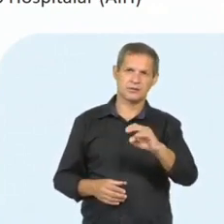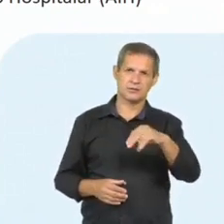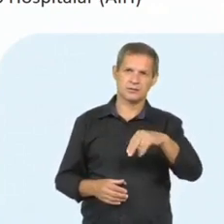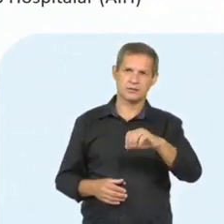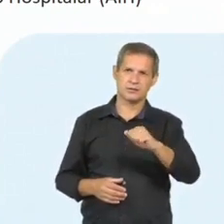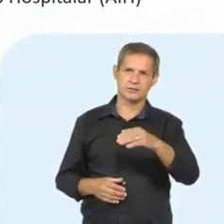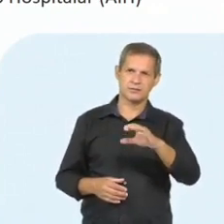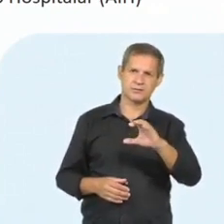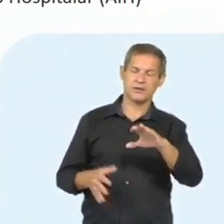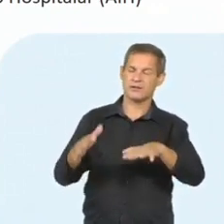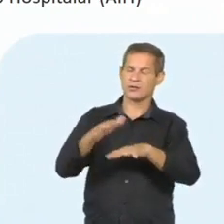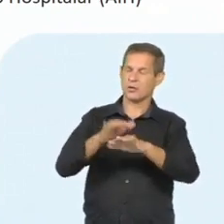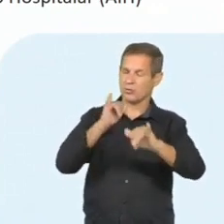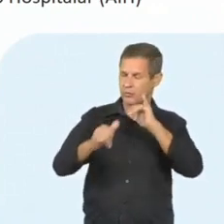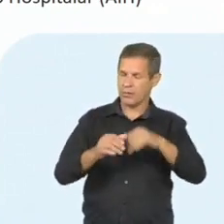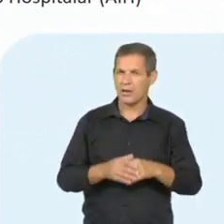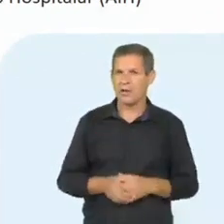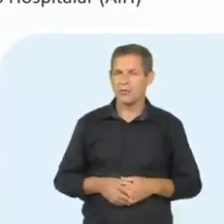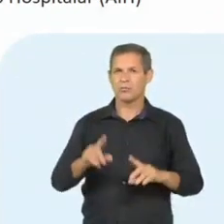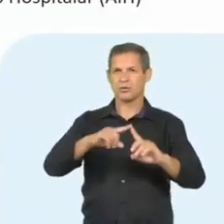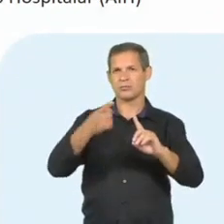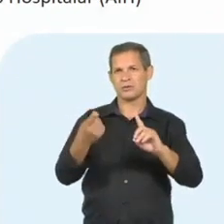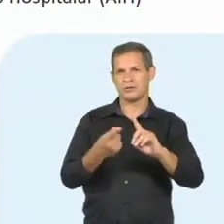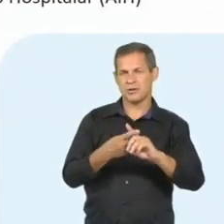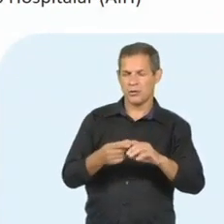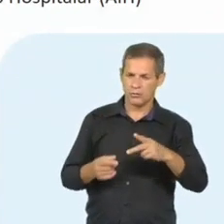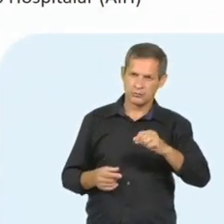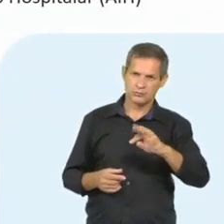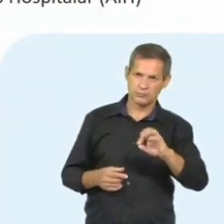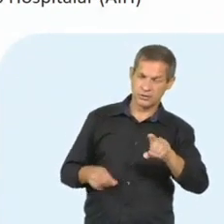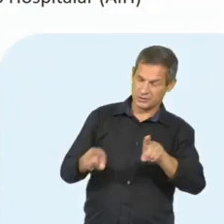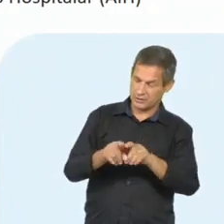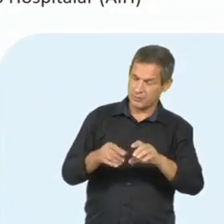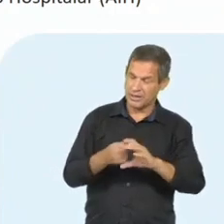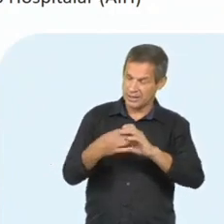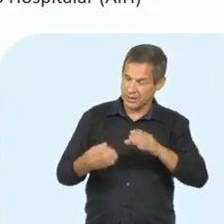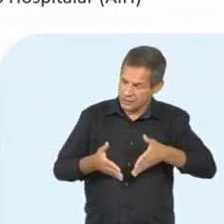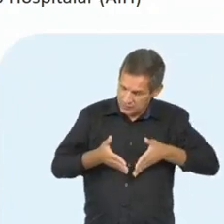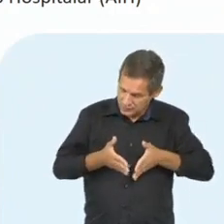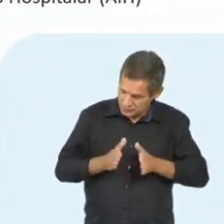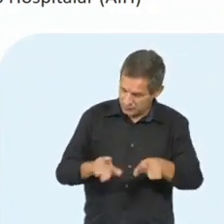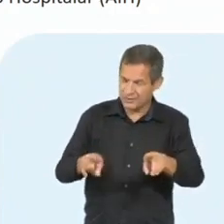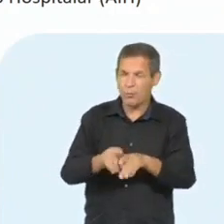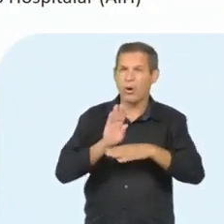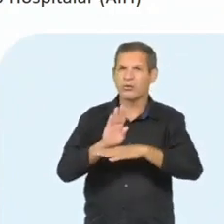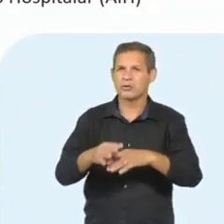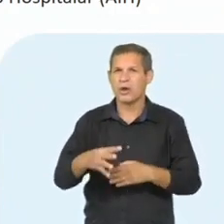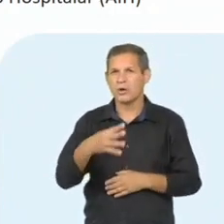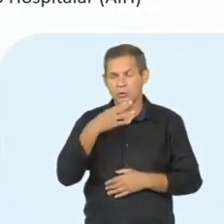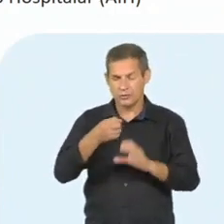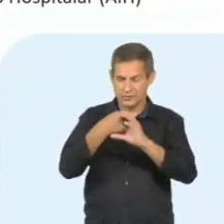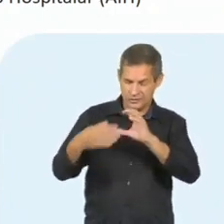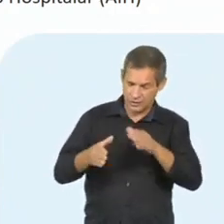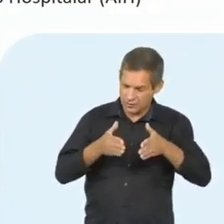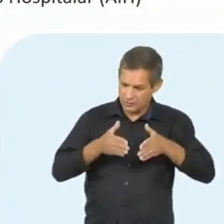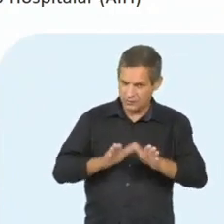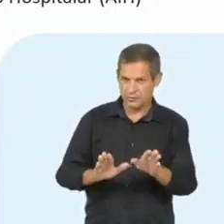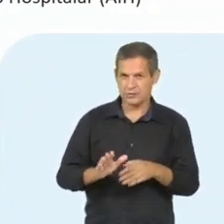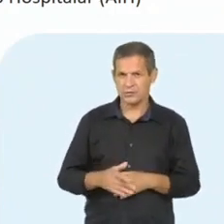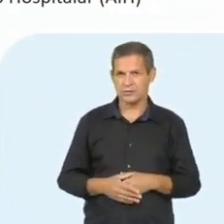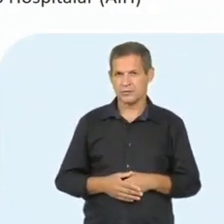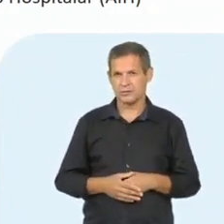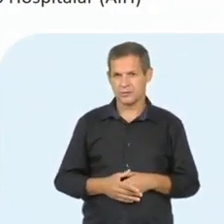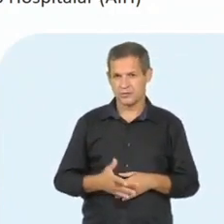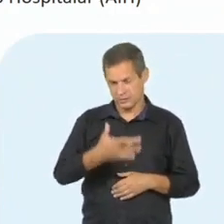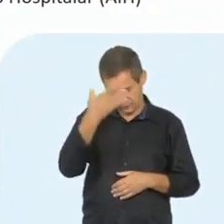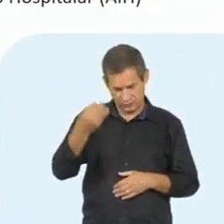Ele inclui informações sobre a gestação, parto e condições de nascimento, possibilitando conhecer o perfil de nascidos vivos.